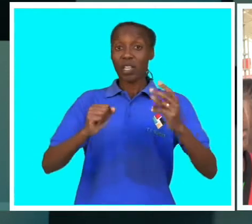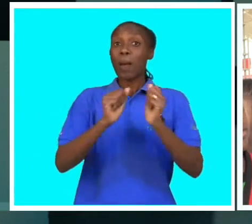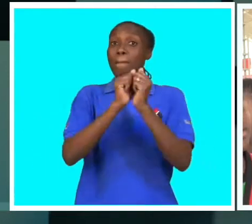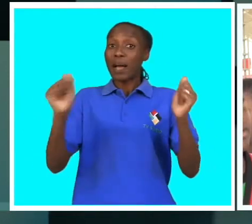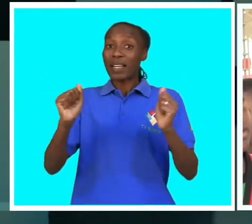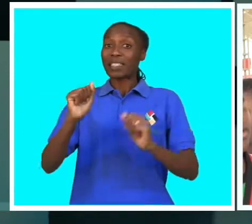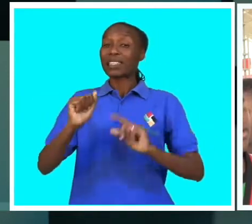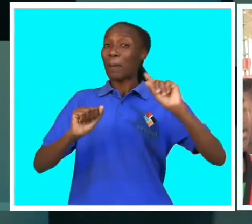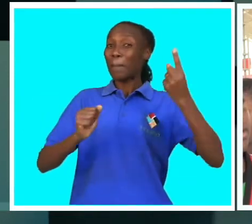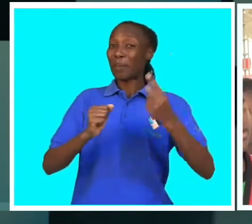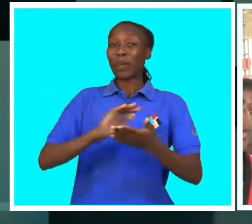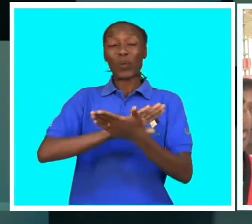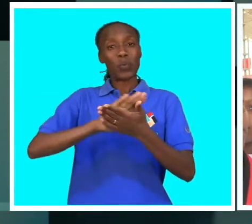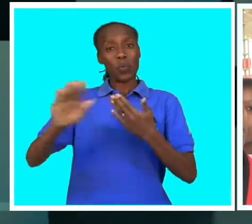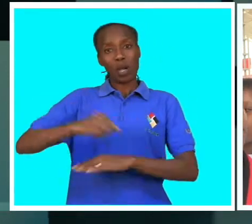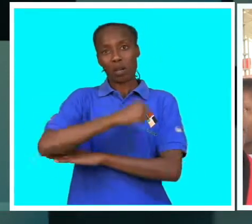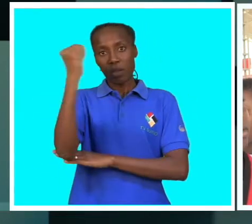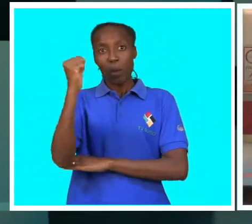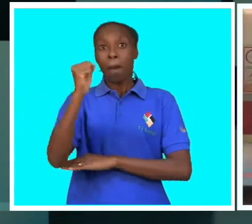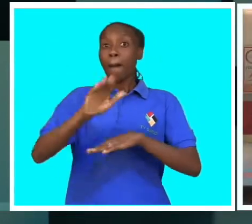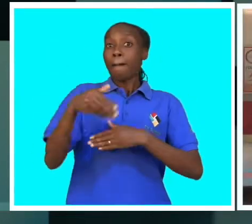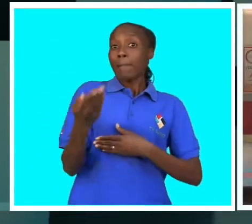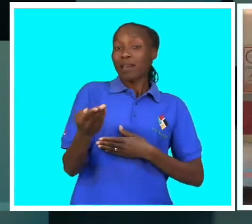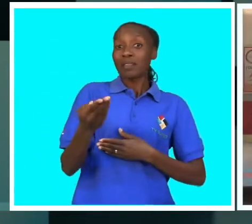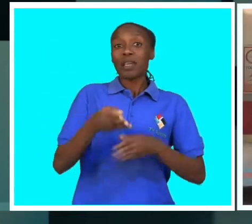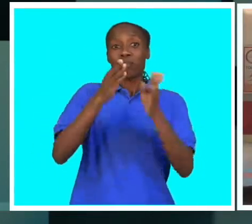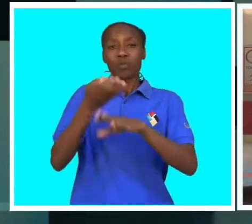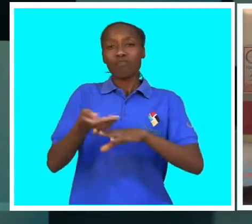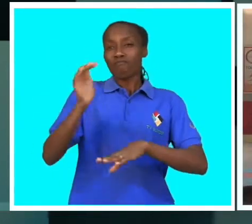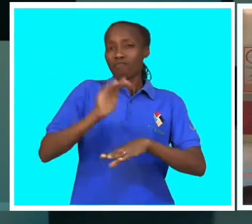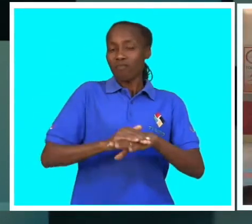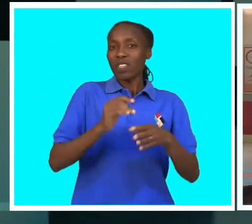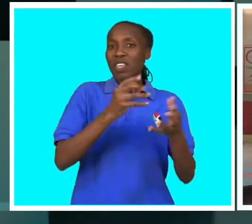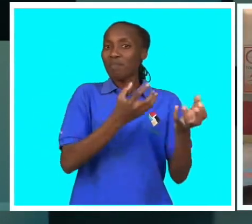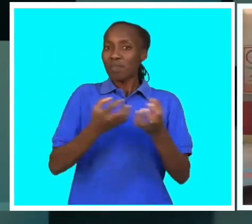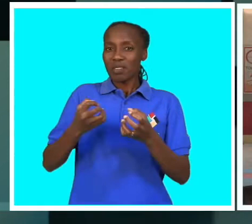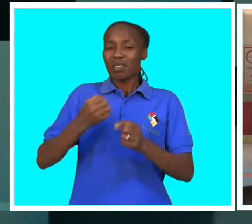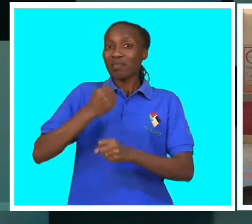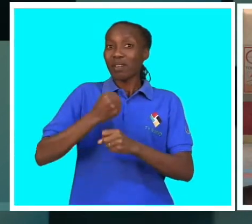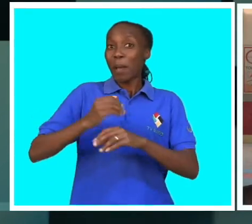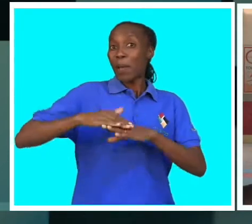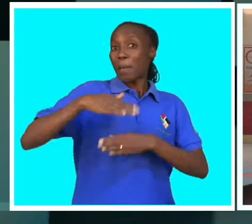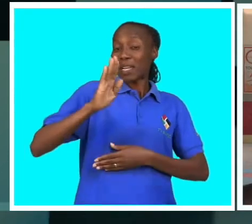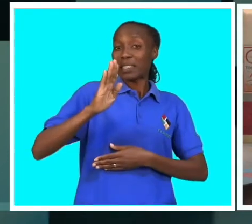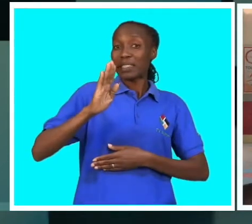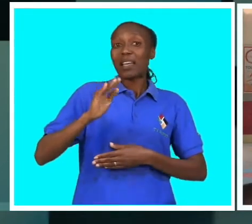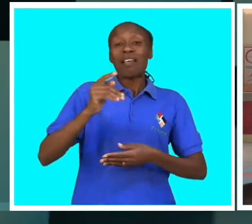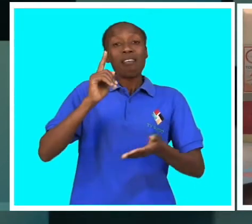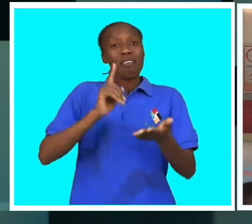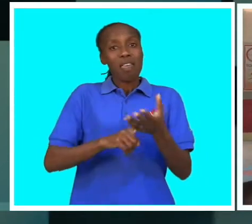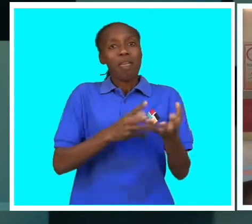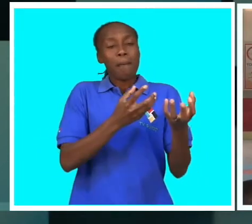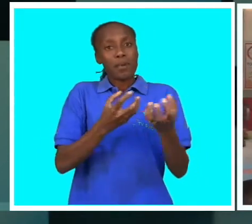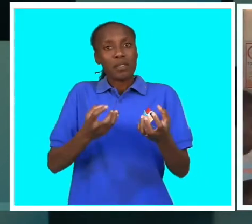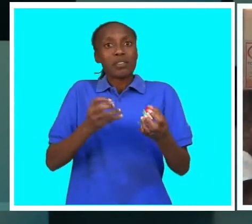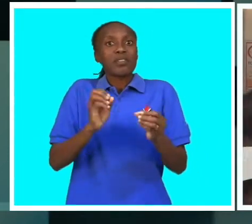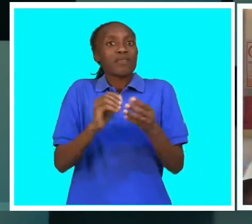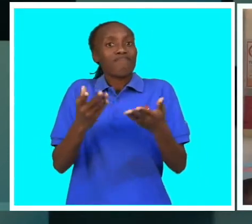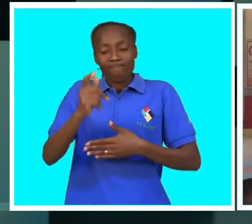segundo lugar, mas ainda não ganhei primeiro. Para ser um campeão a nível internacional é preciso muito trabalho, exige